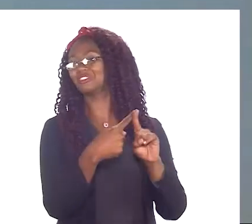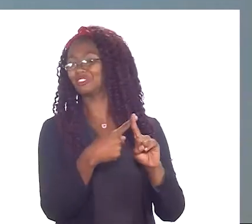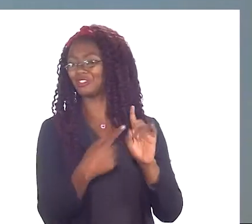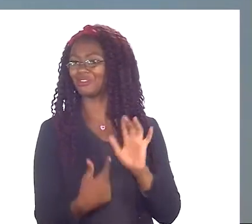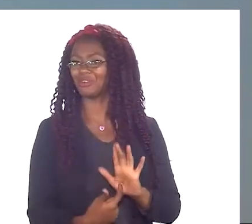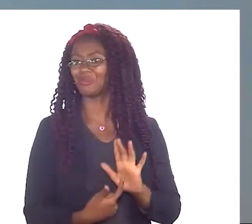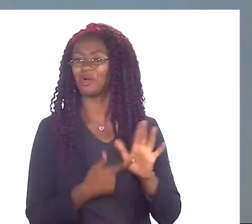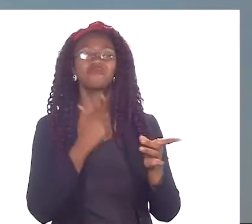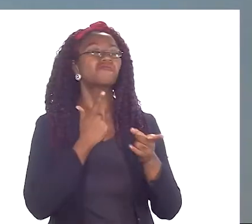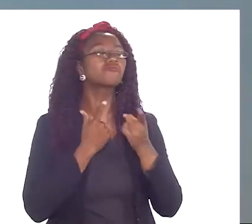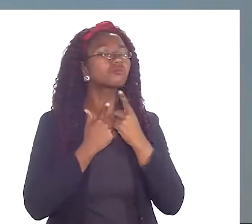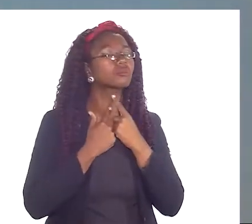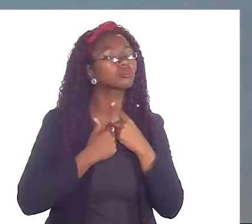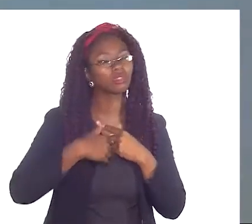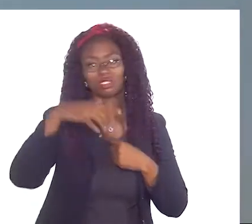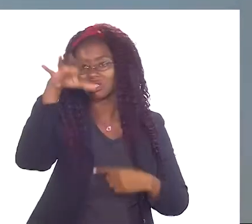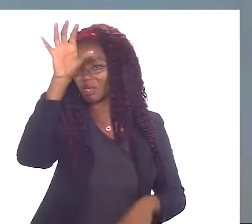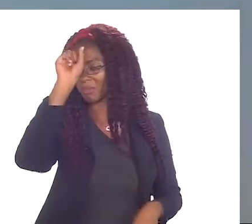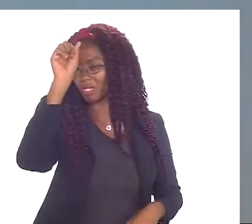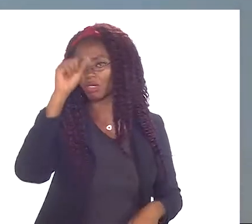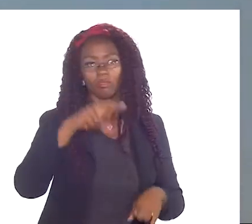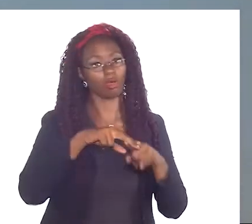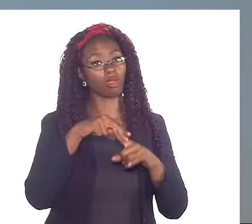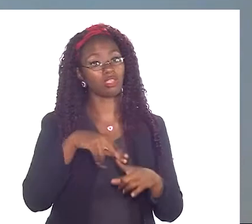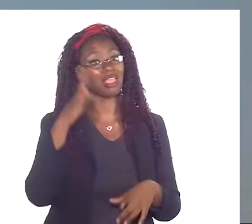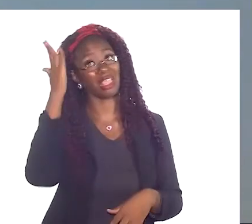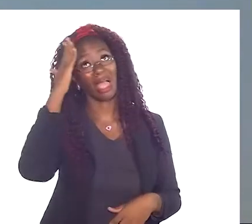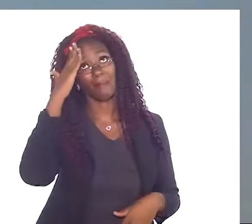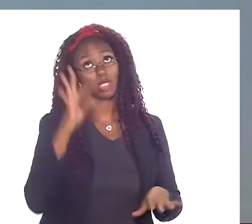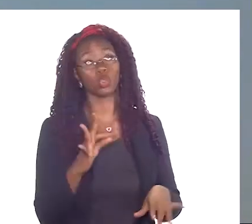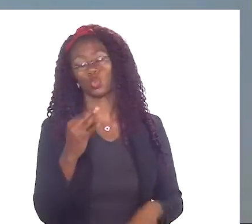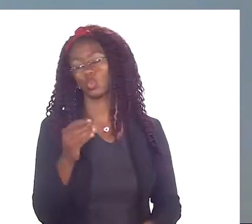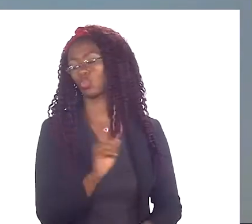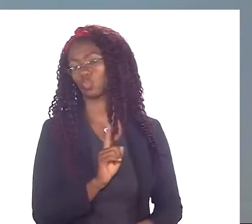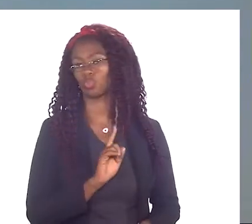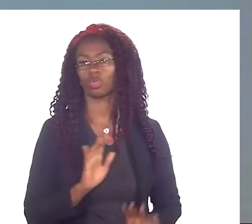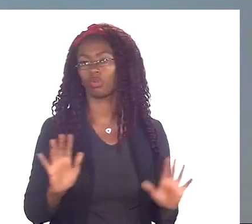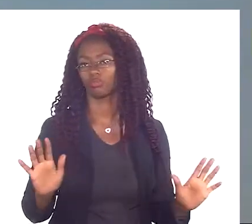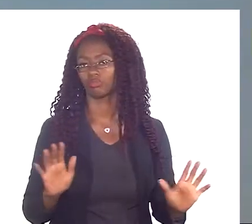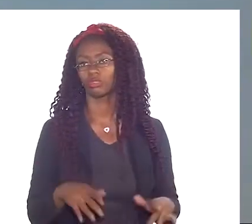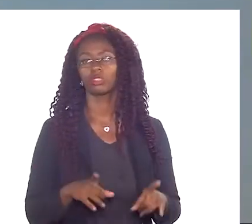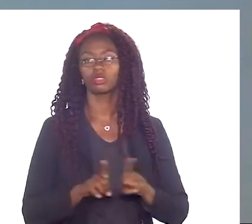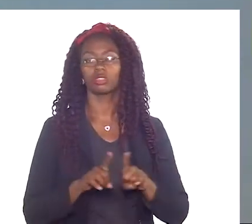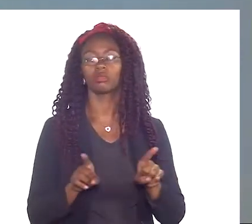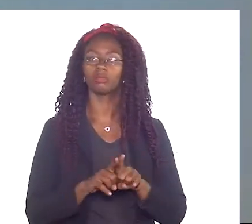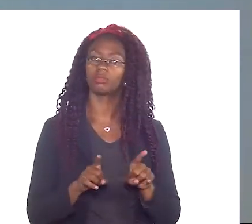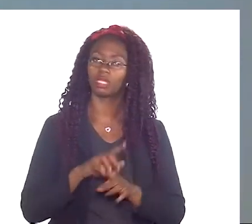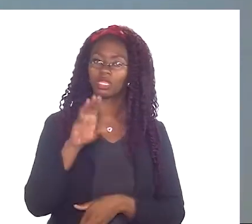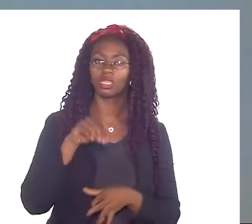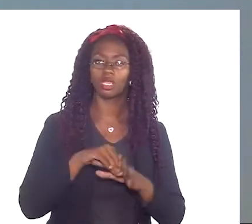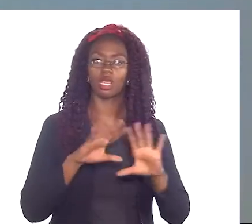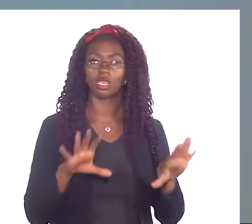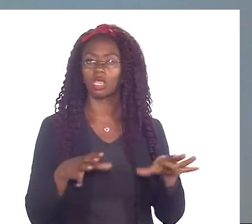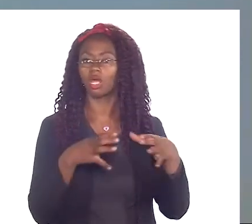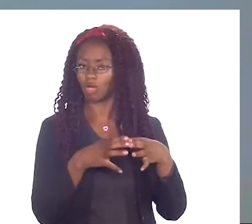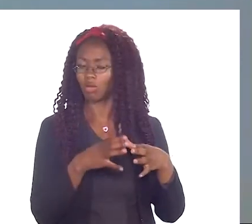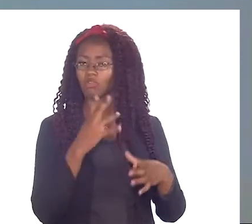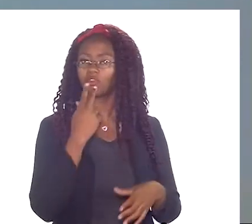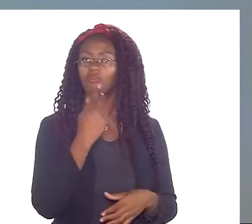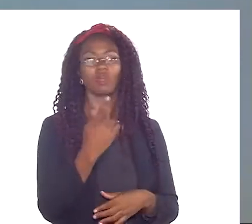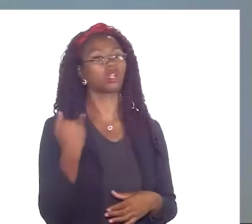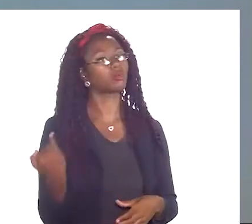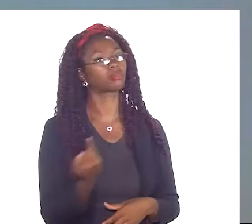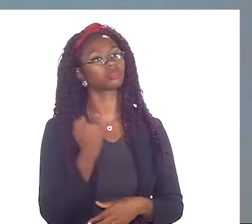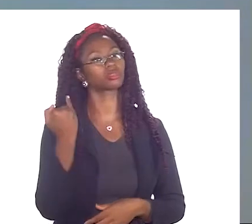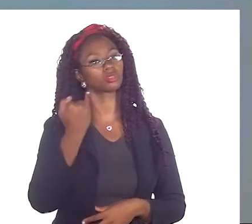positiva, demonstra vontade de aprender, porque a gente não sabe tudo, né? Nós temos alguns valores na companhia que são